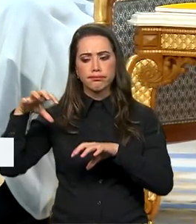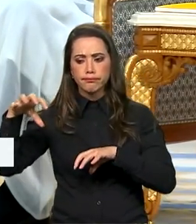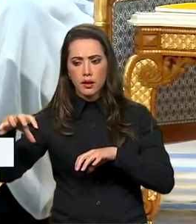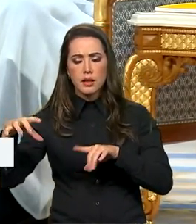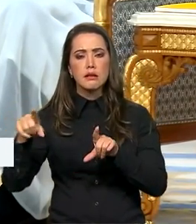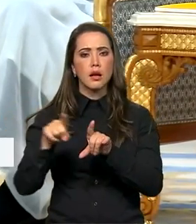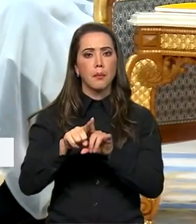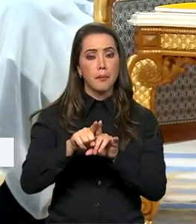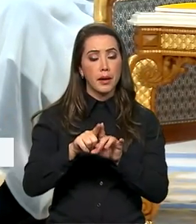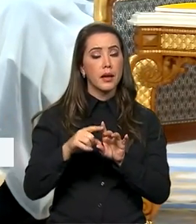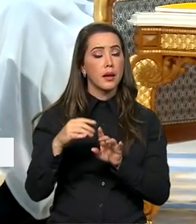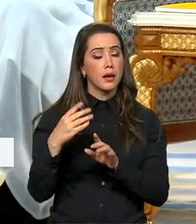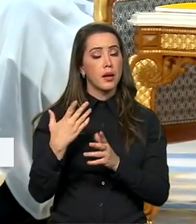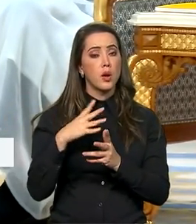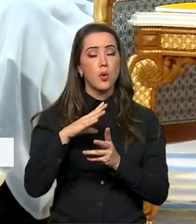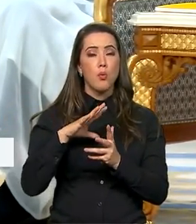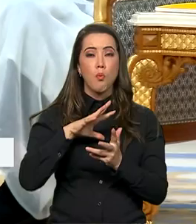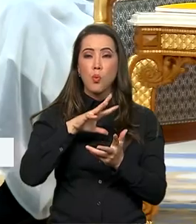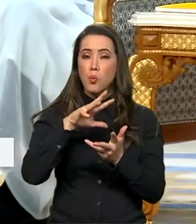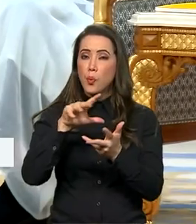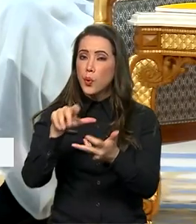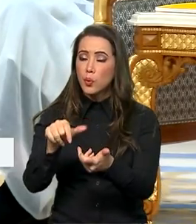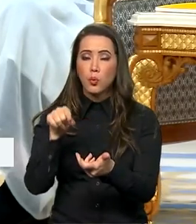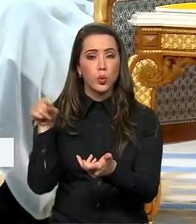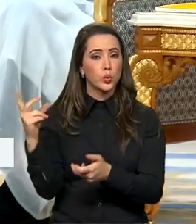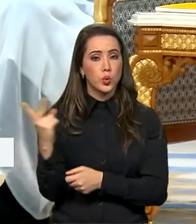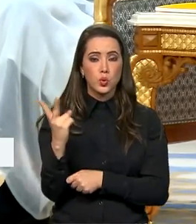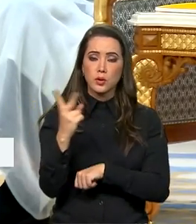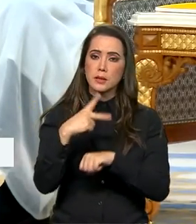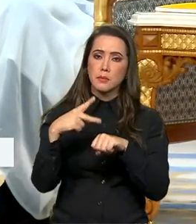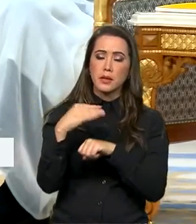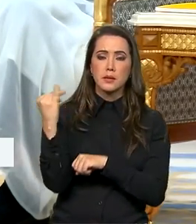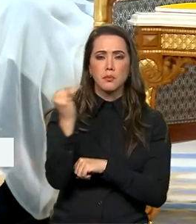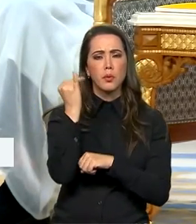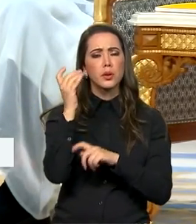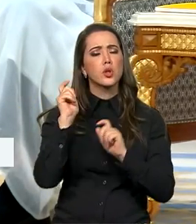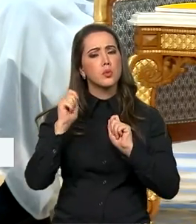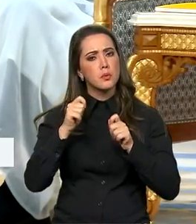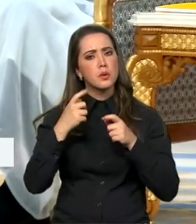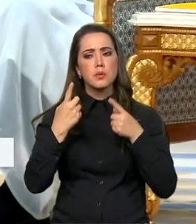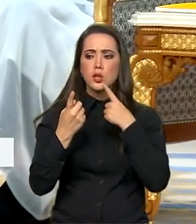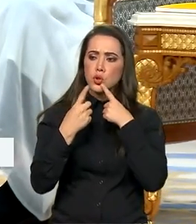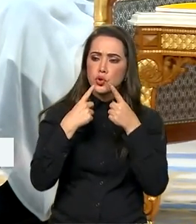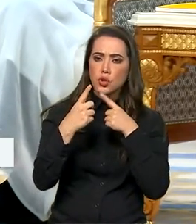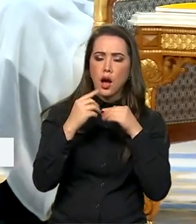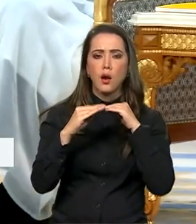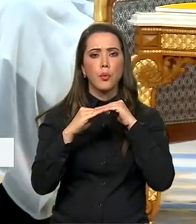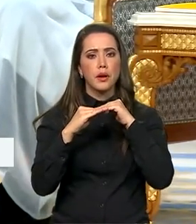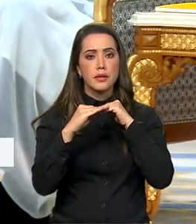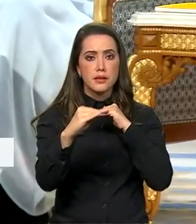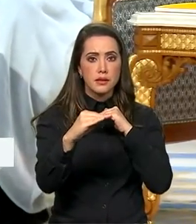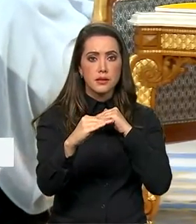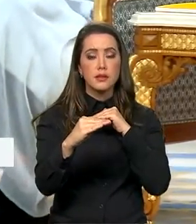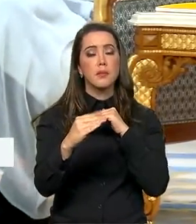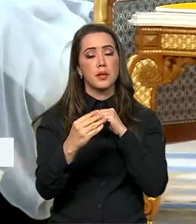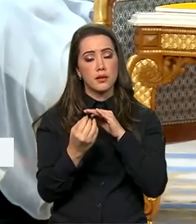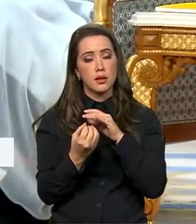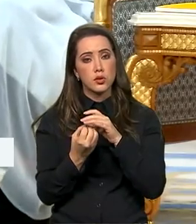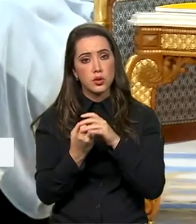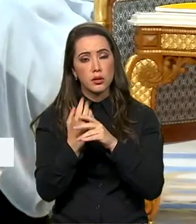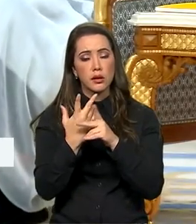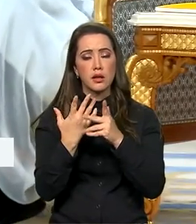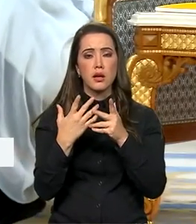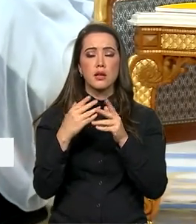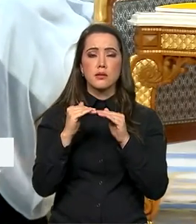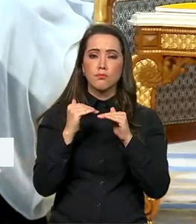global, atores que favorecem o diálogo, a estabilidade e a construção de consensos. O